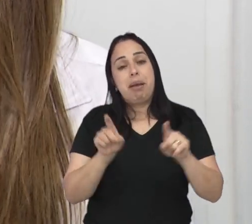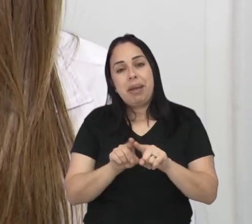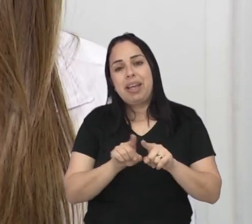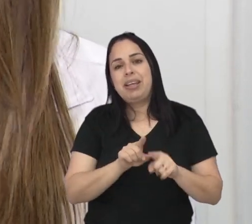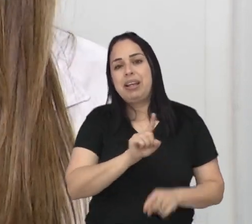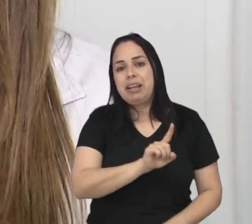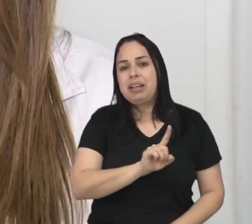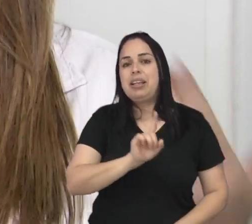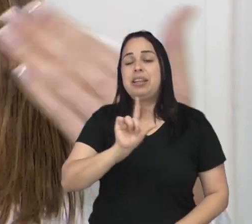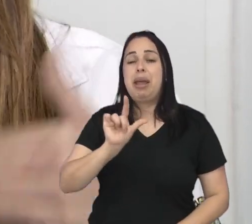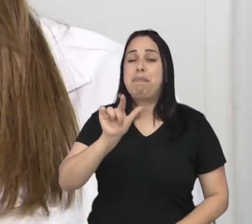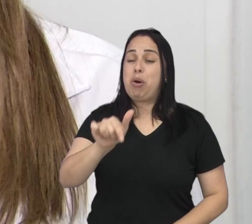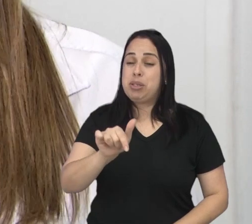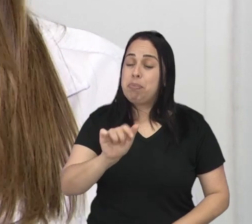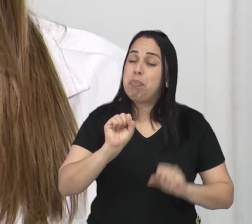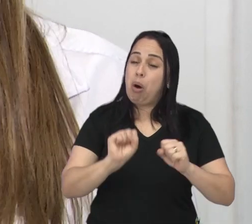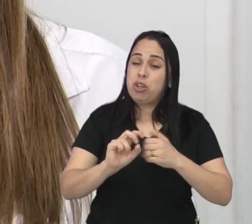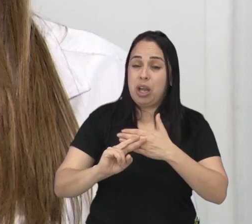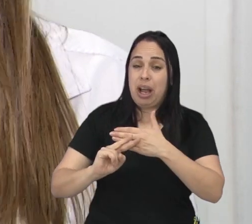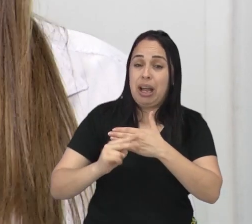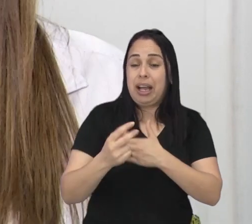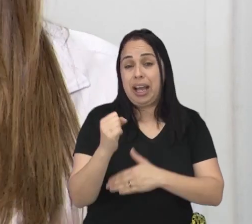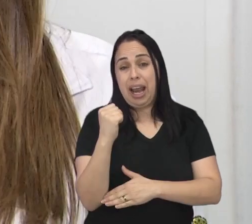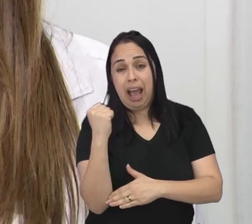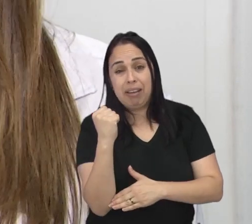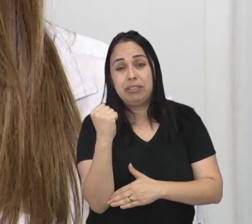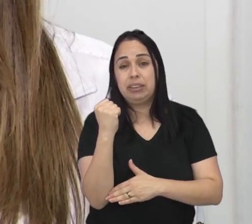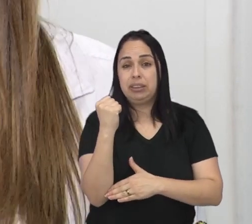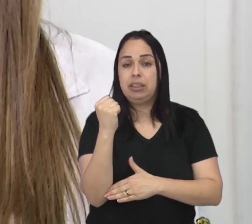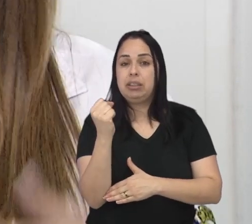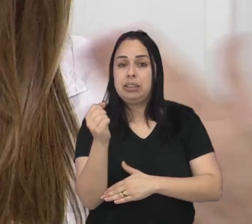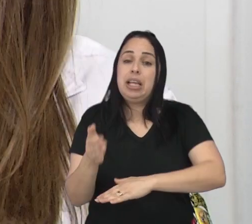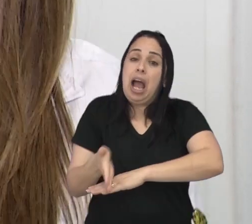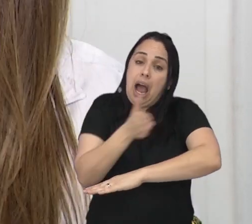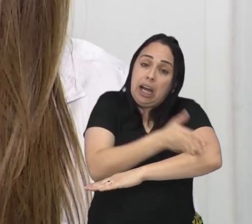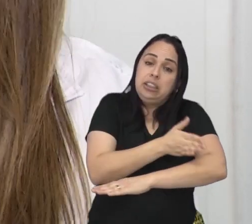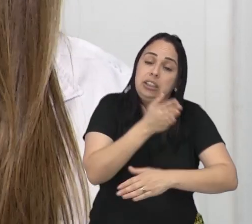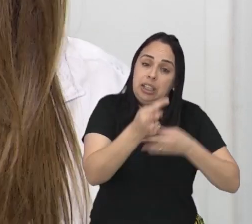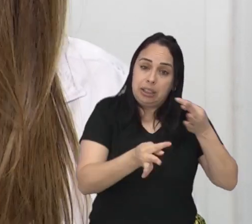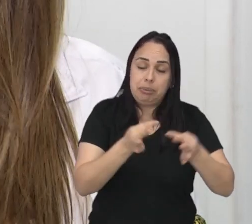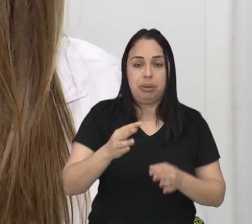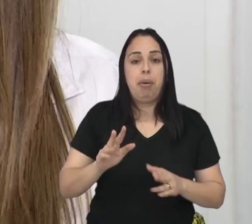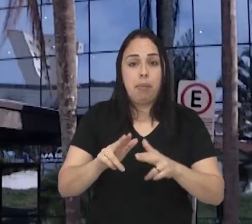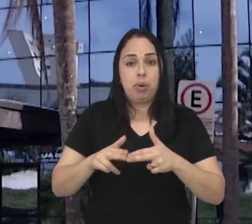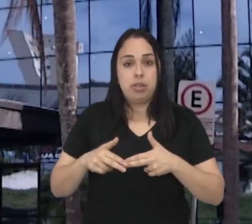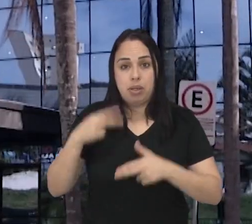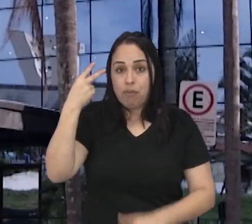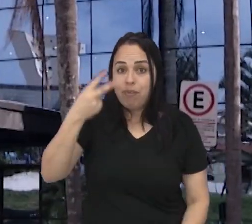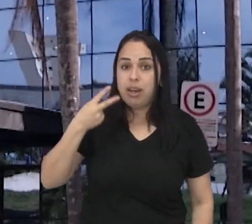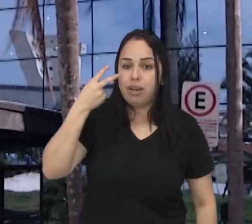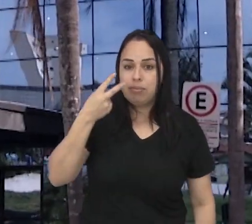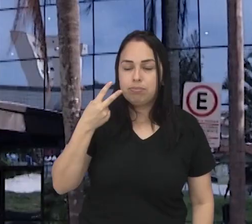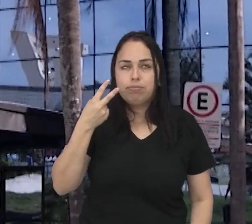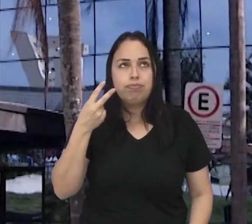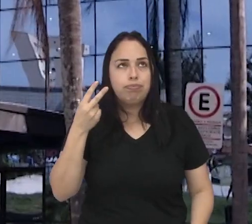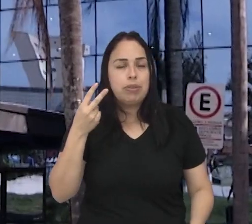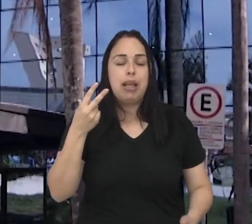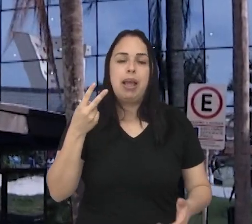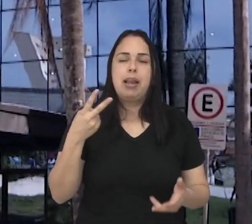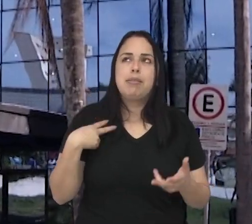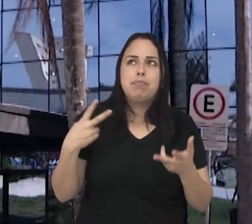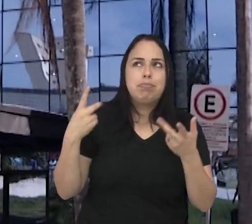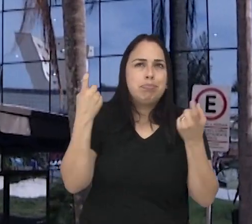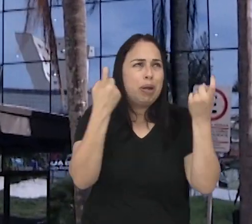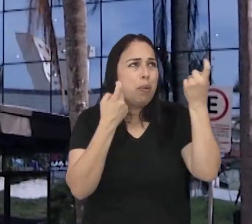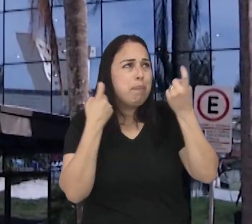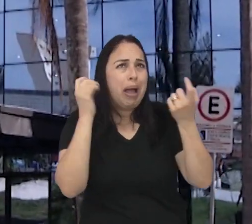tempo de um tratamento e às vezes chegar um pouquinho mais grave no hospital, sendo que poderia ter tratado antes, né? Na Câmara, a variação do